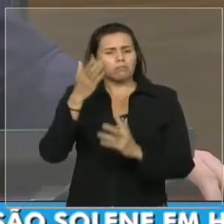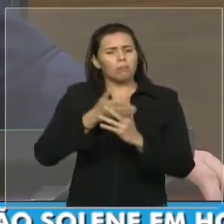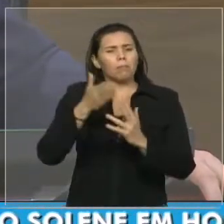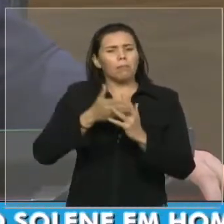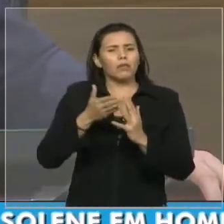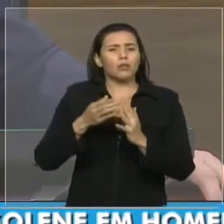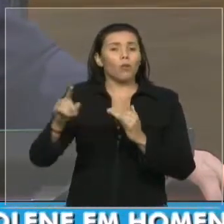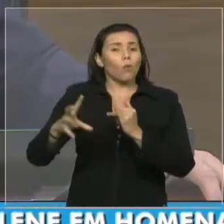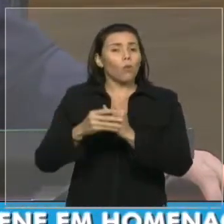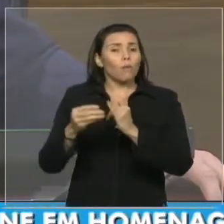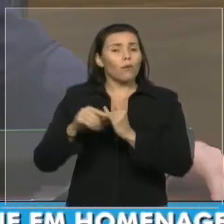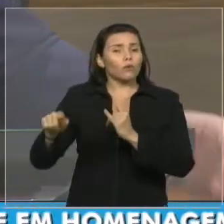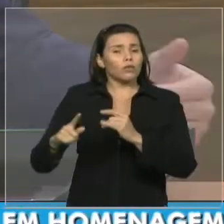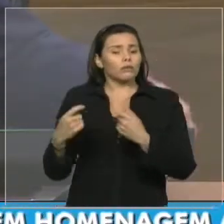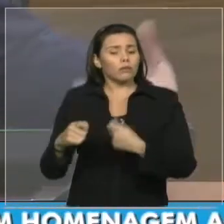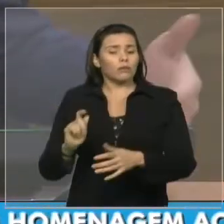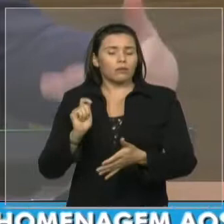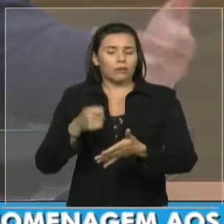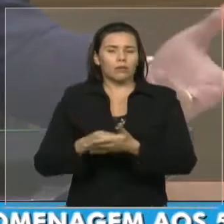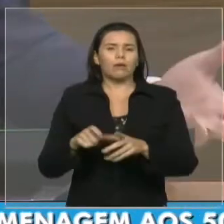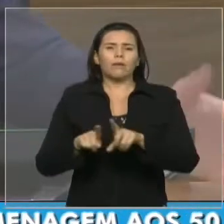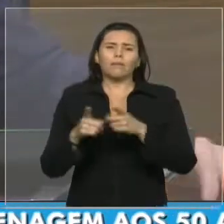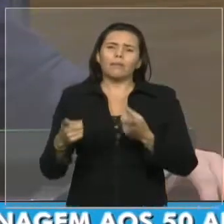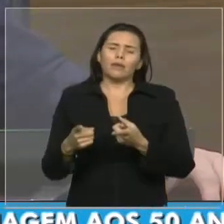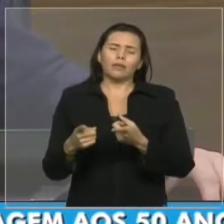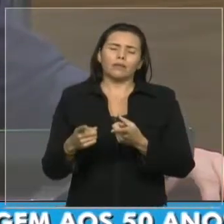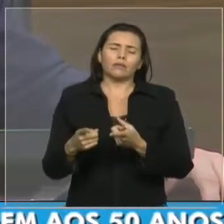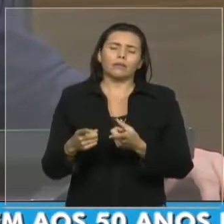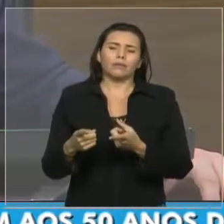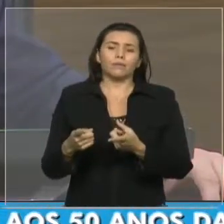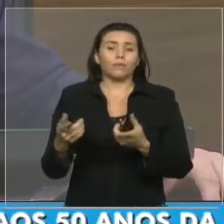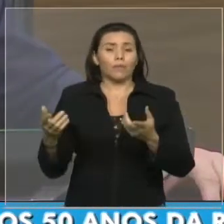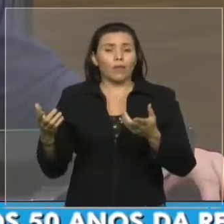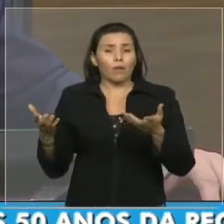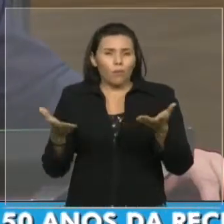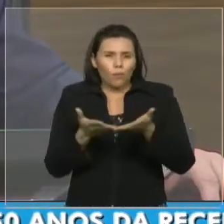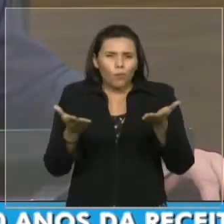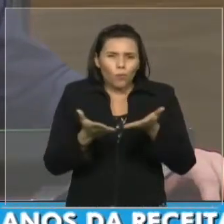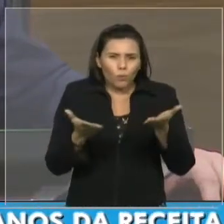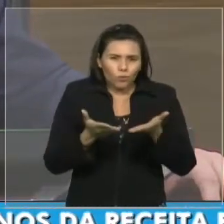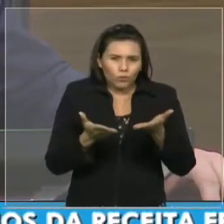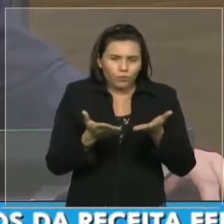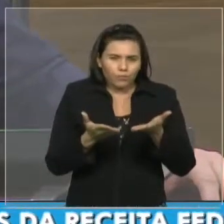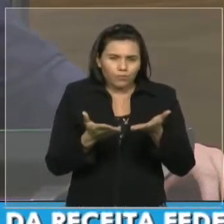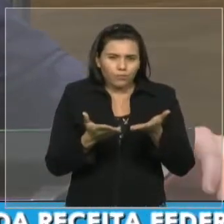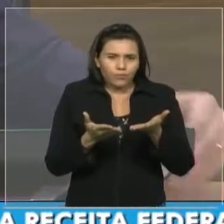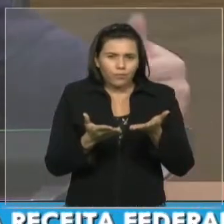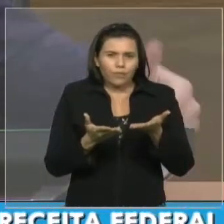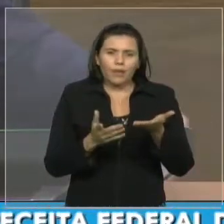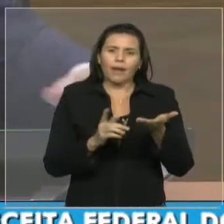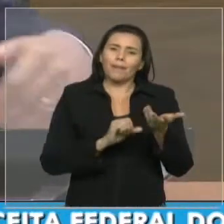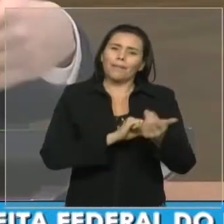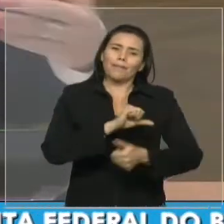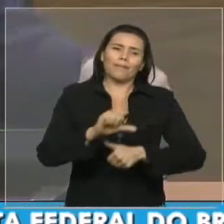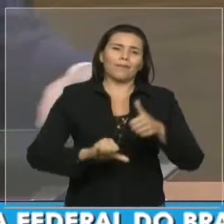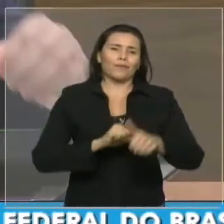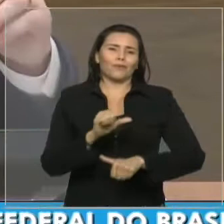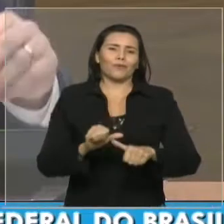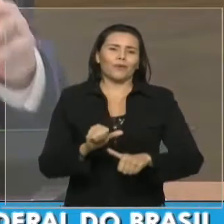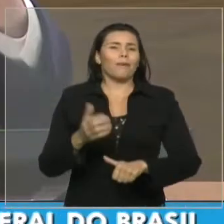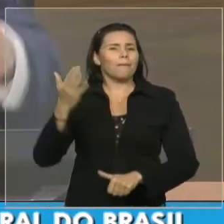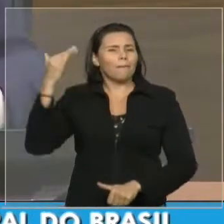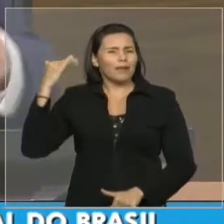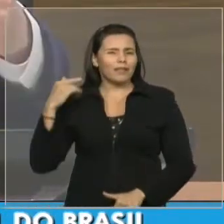hoje, muitas daquelas coisas que só se fazia indo lá, passando 3 horas, 4